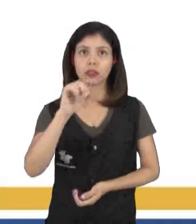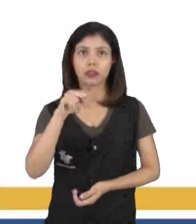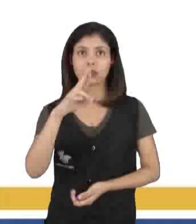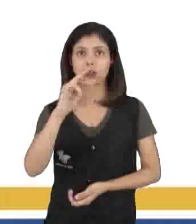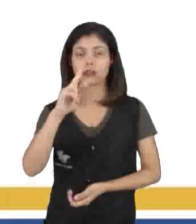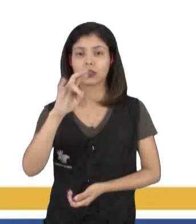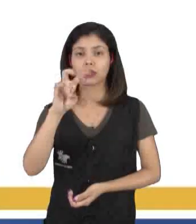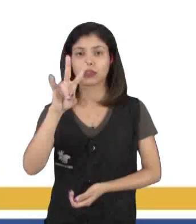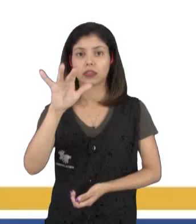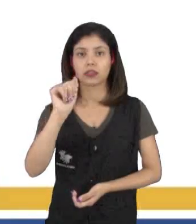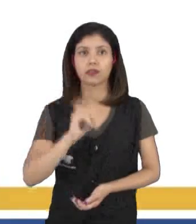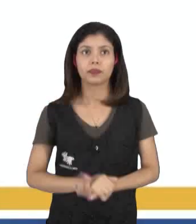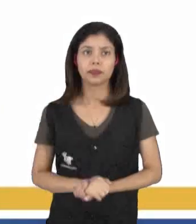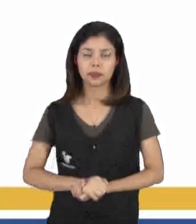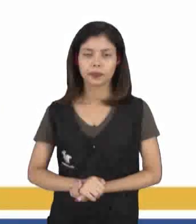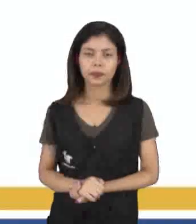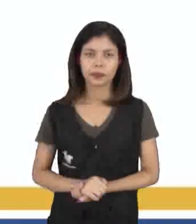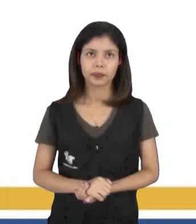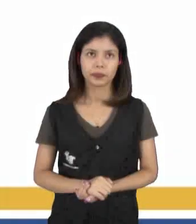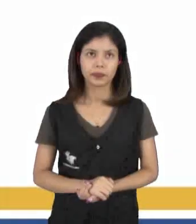adverbial concessiva.